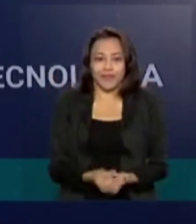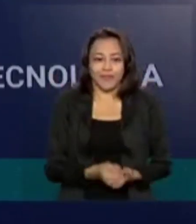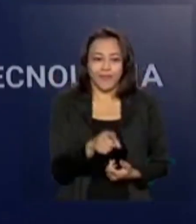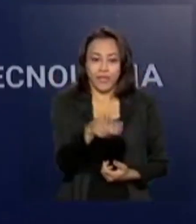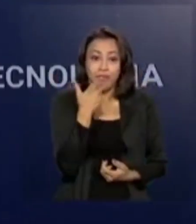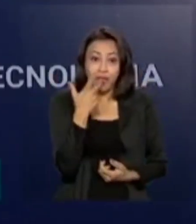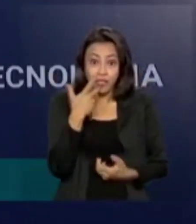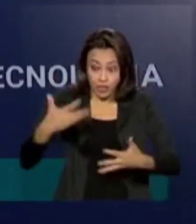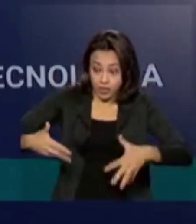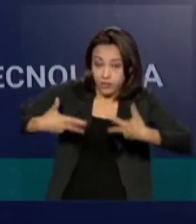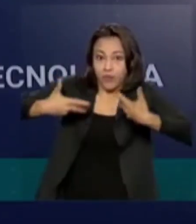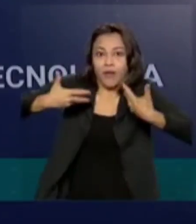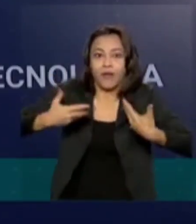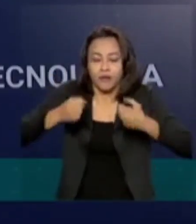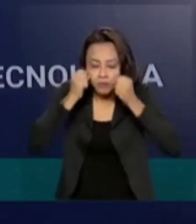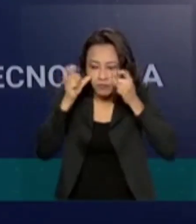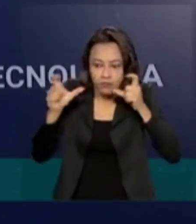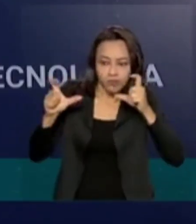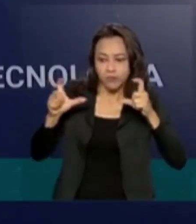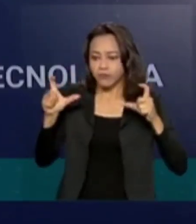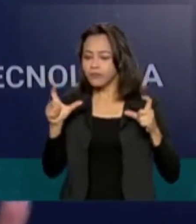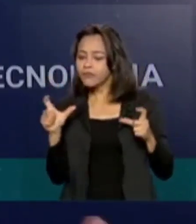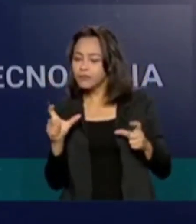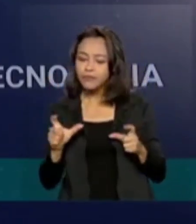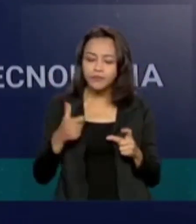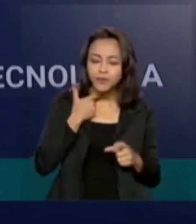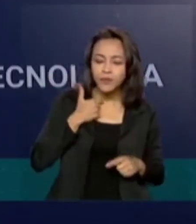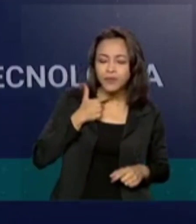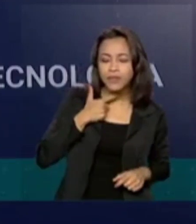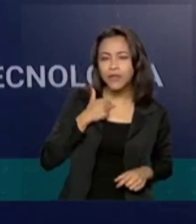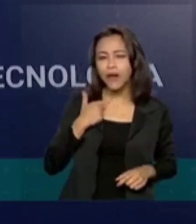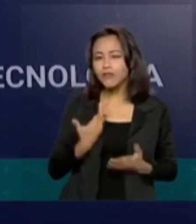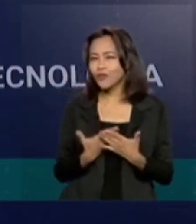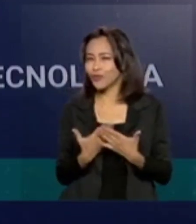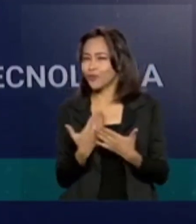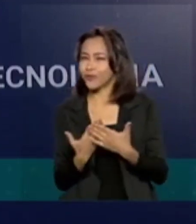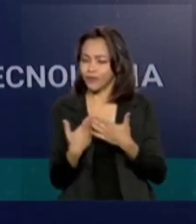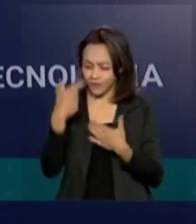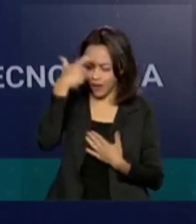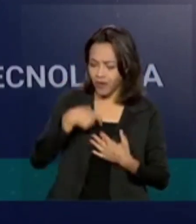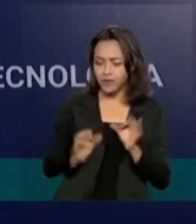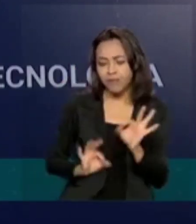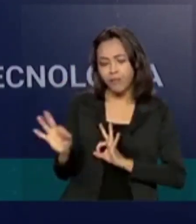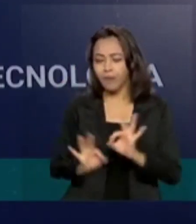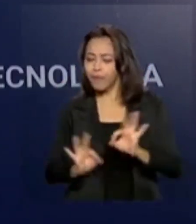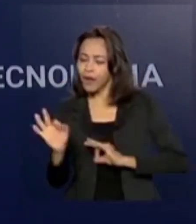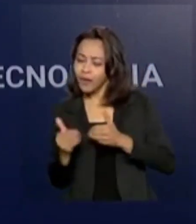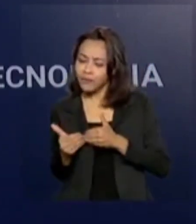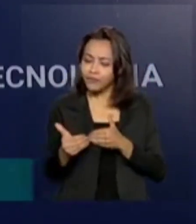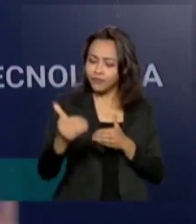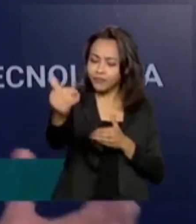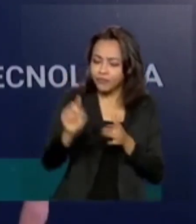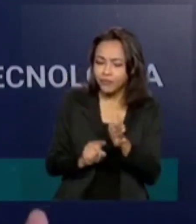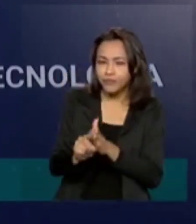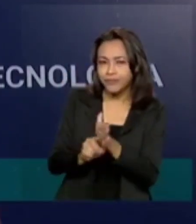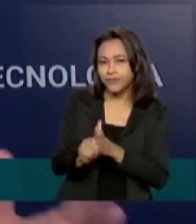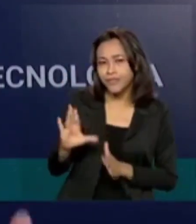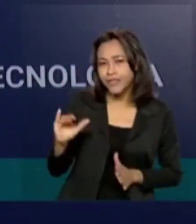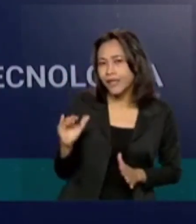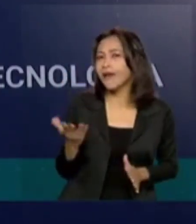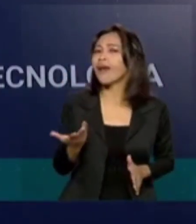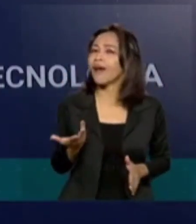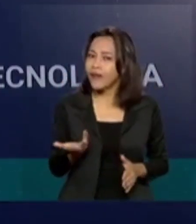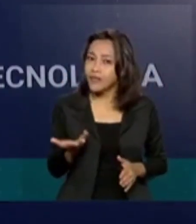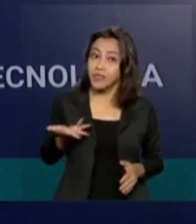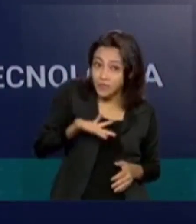o interesse inicialmente, mas depois desperta a vontade de estudar, se preparar para uma carreira e, com o corolário